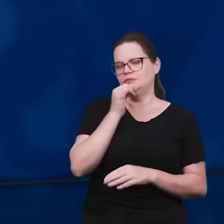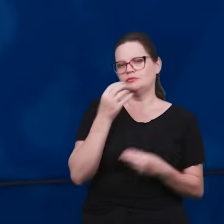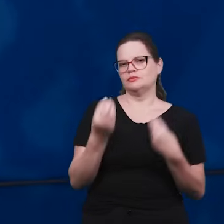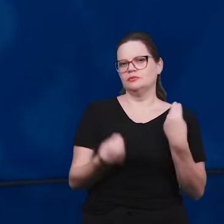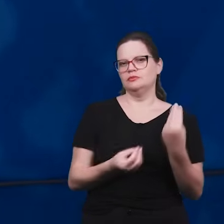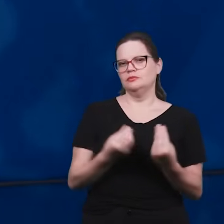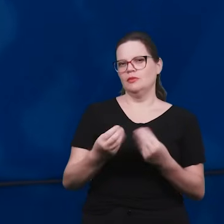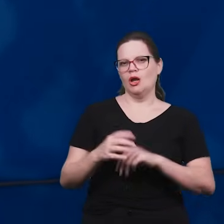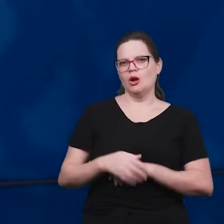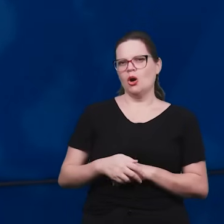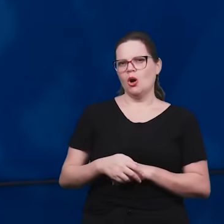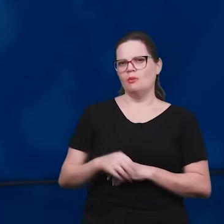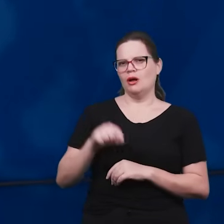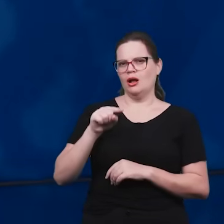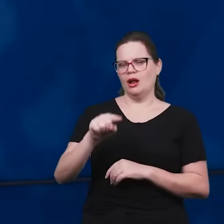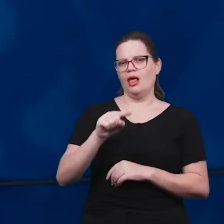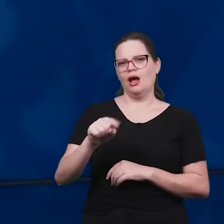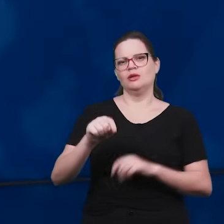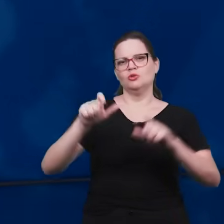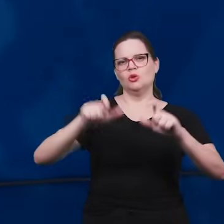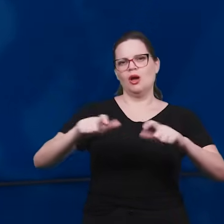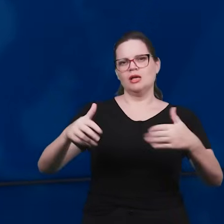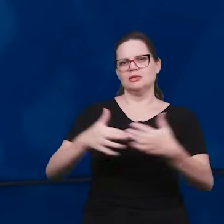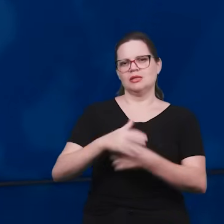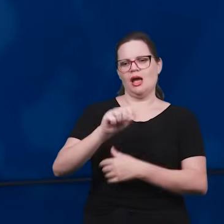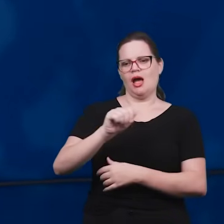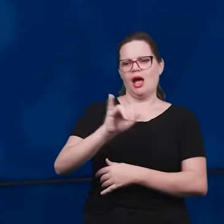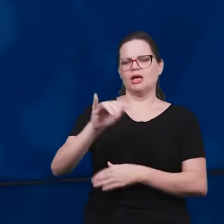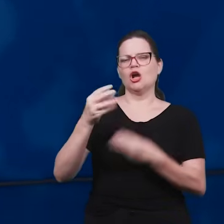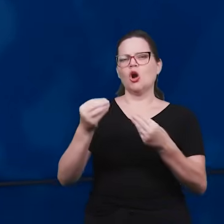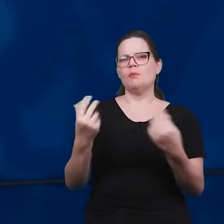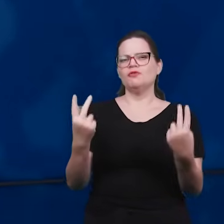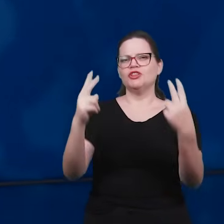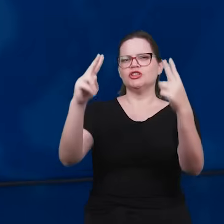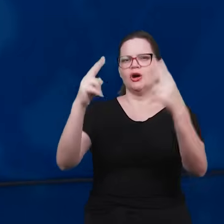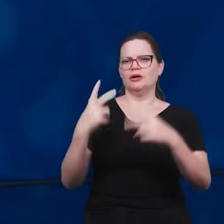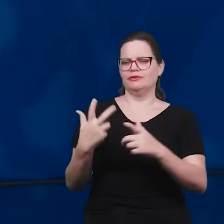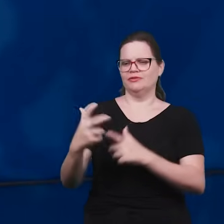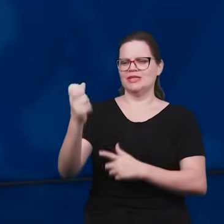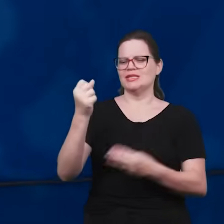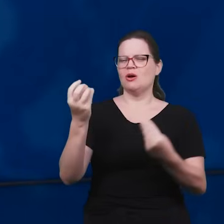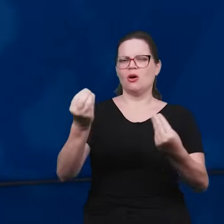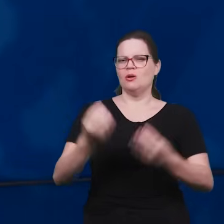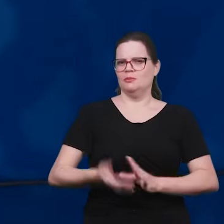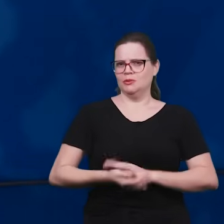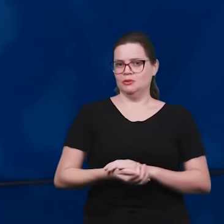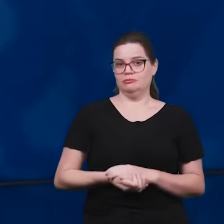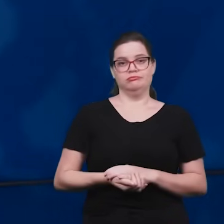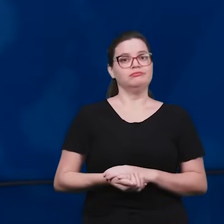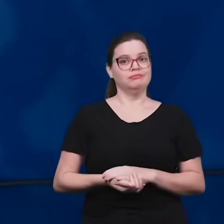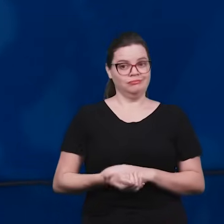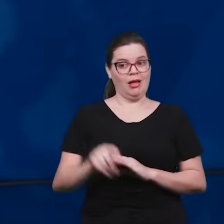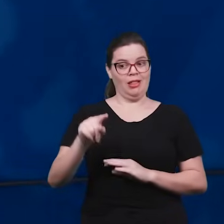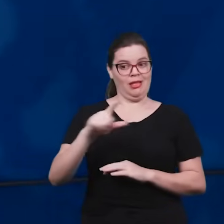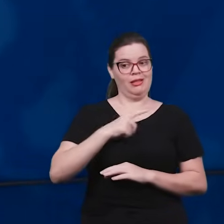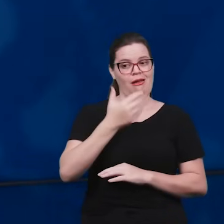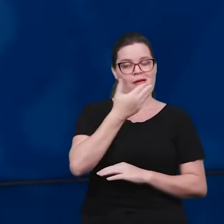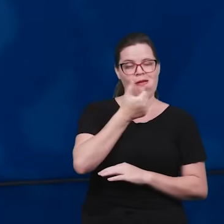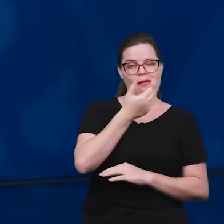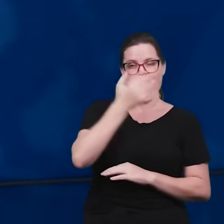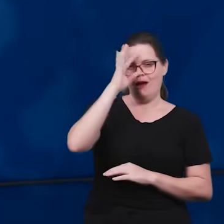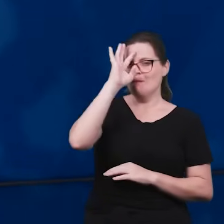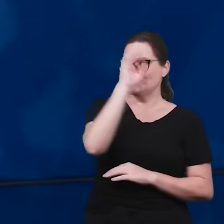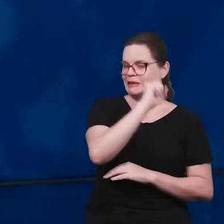na batalha contra a cidade de Ai. Que preciosa lição foi aprendida ali